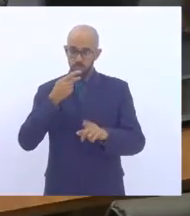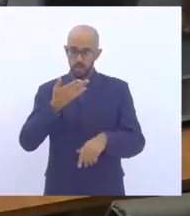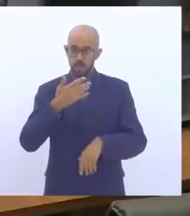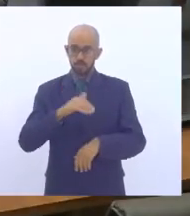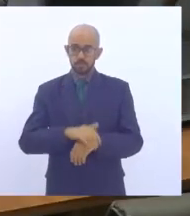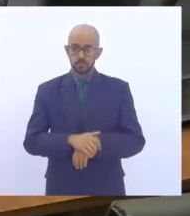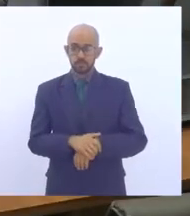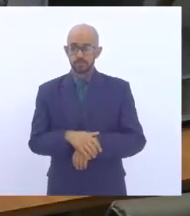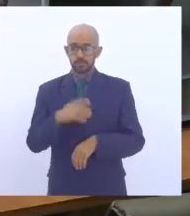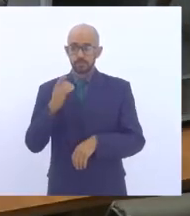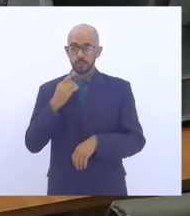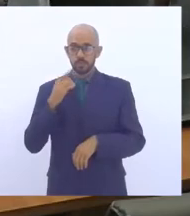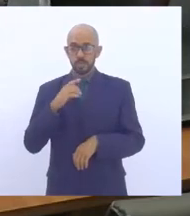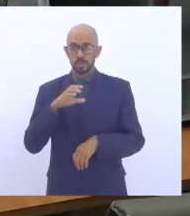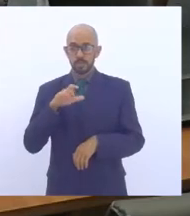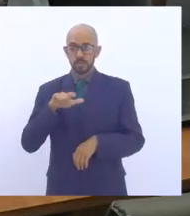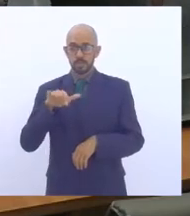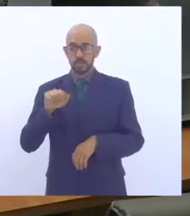favor